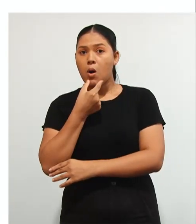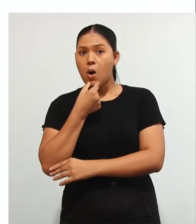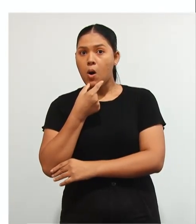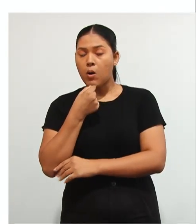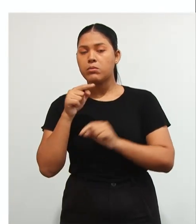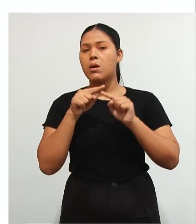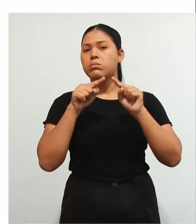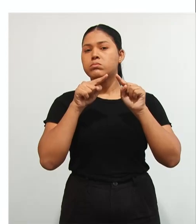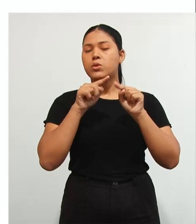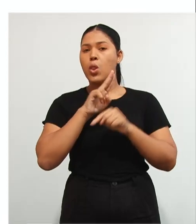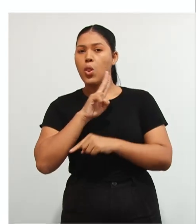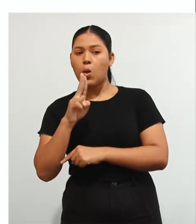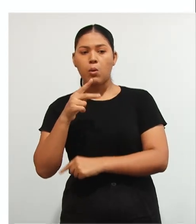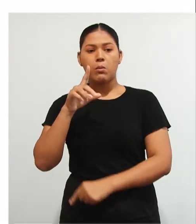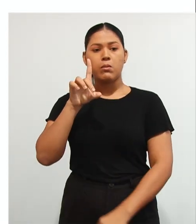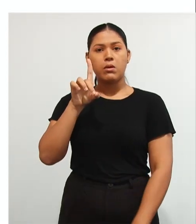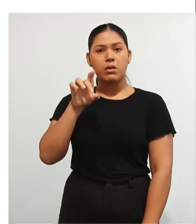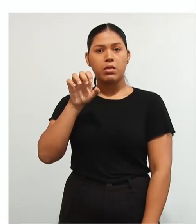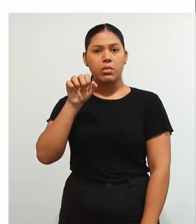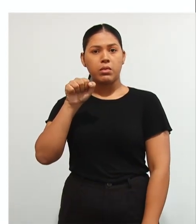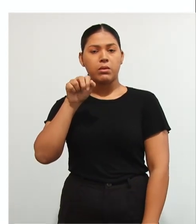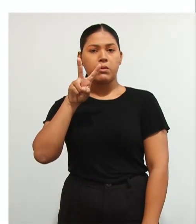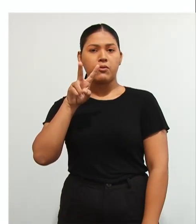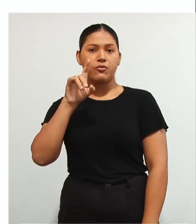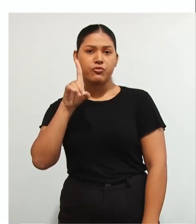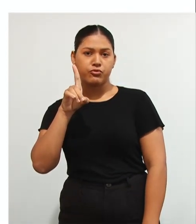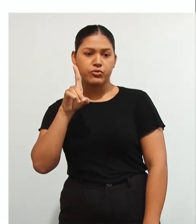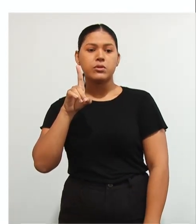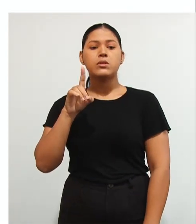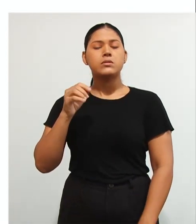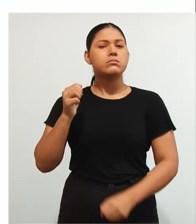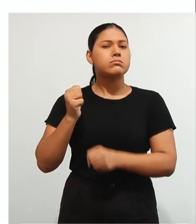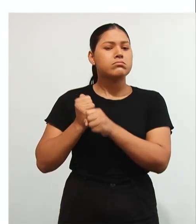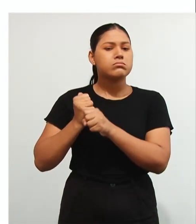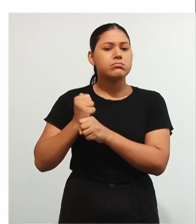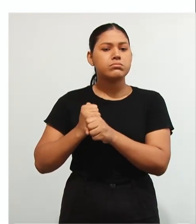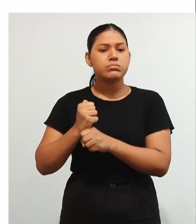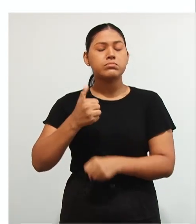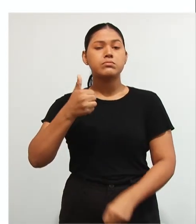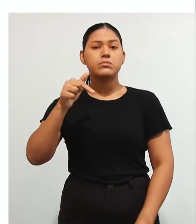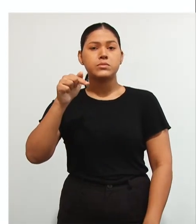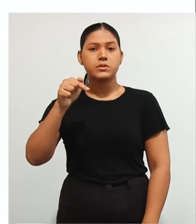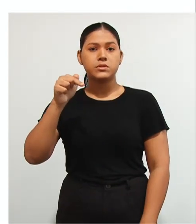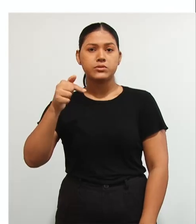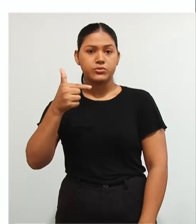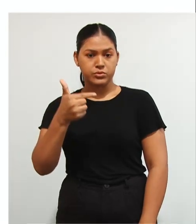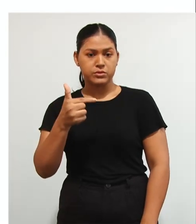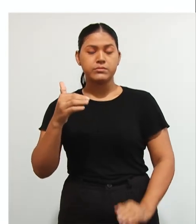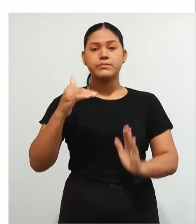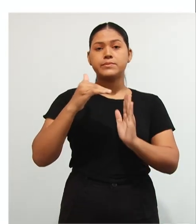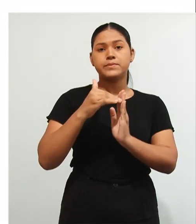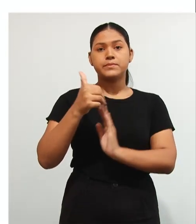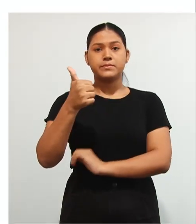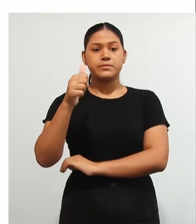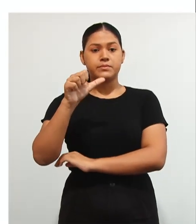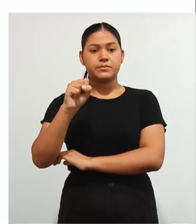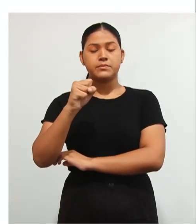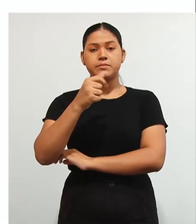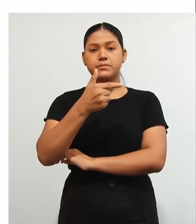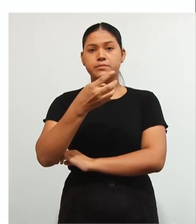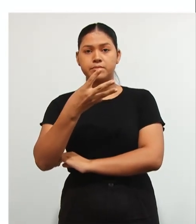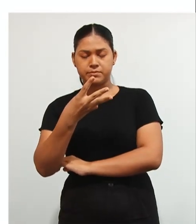de 1772 a 1823. Esse economista fala sobre o comércio, defende o comércio